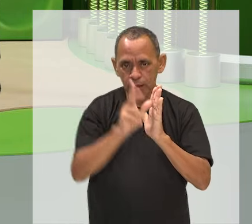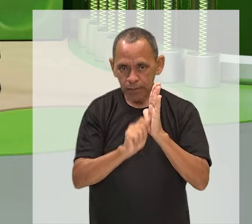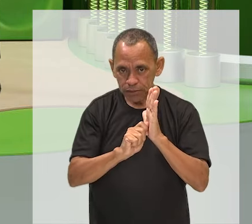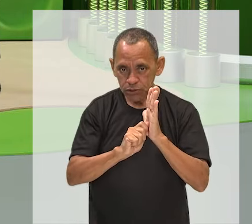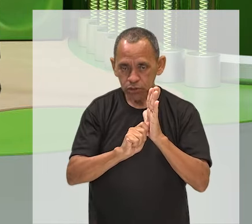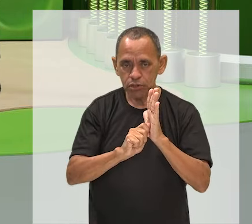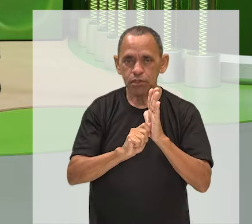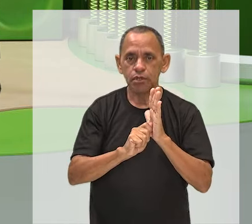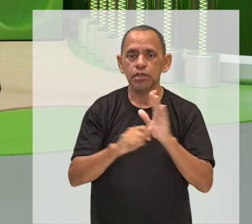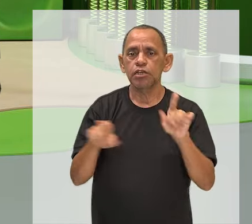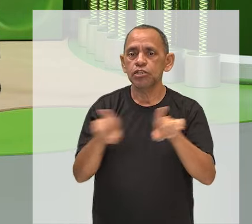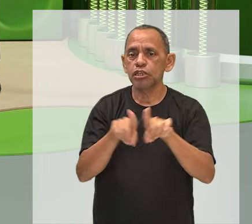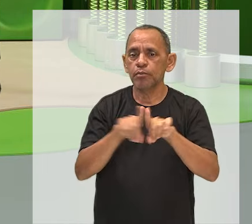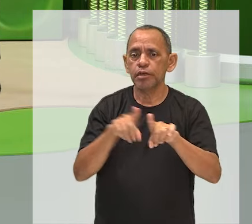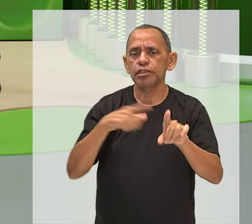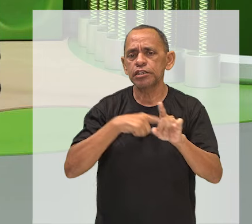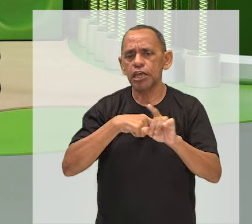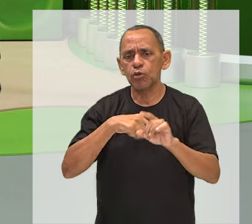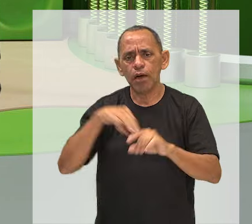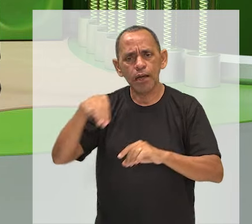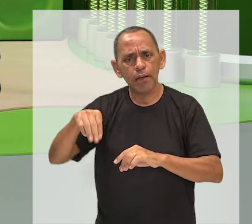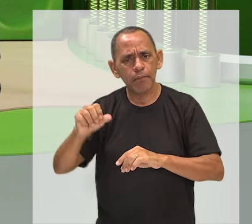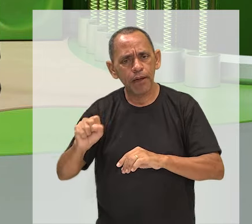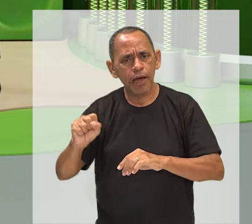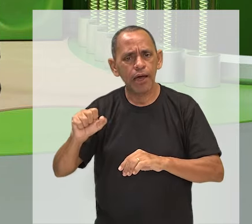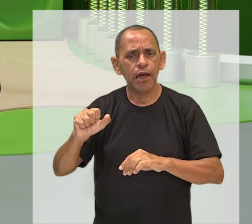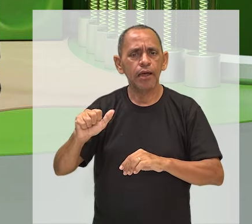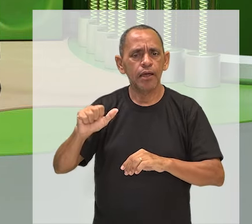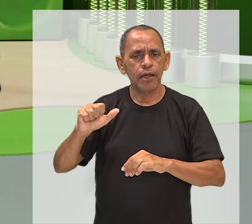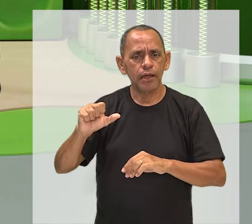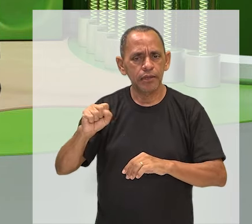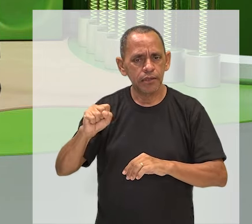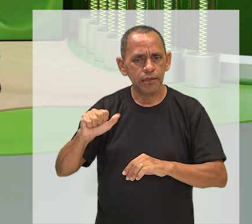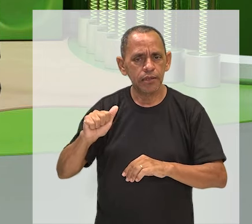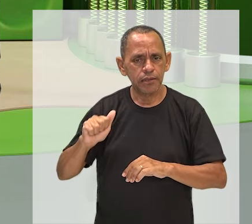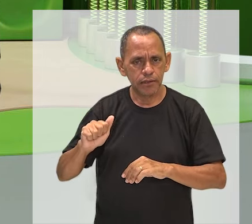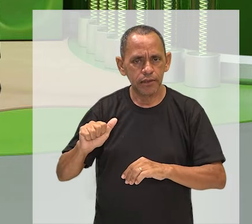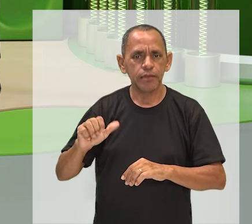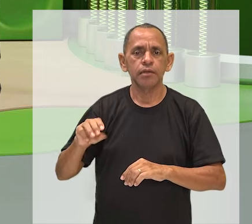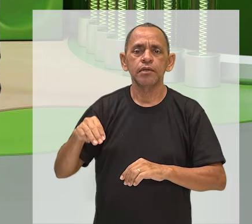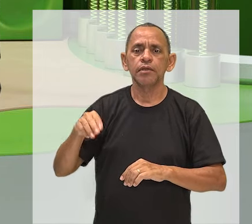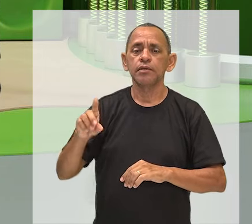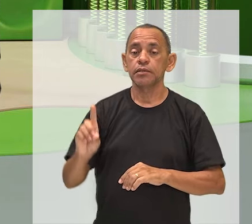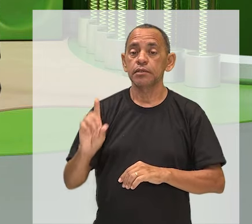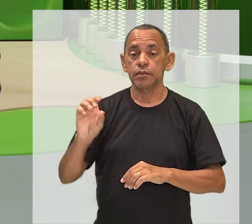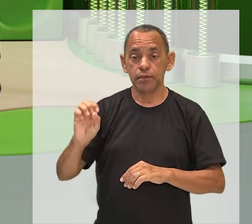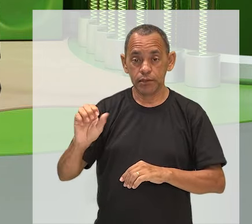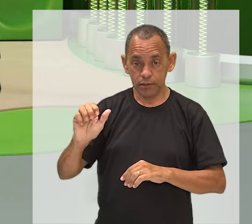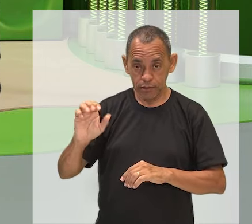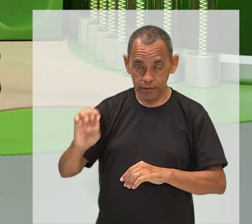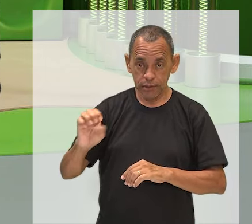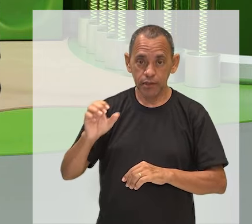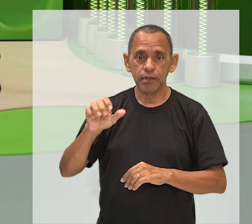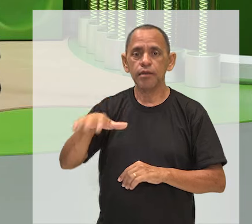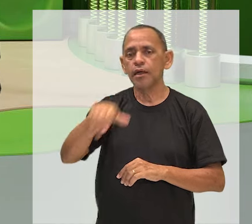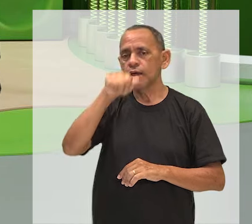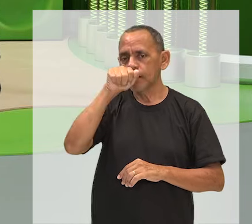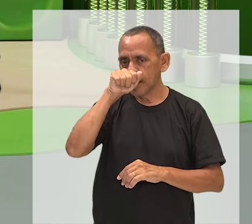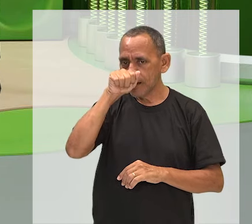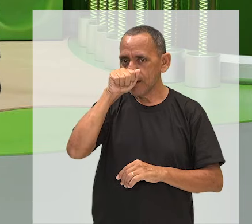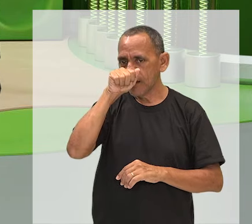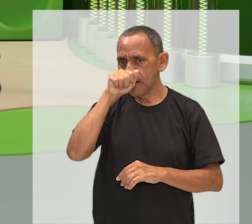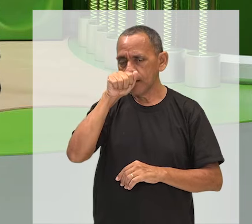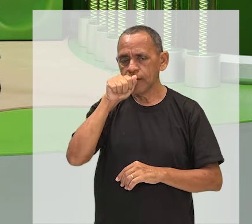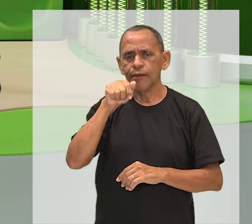Oceano Atlântico. E vai ocorrer uma intensa evaporação, porque essa corrente aí já está bem quente, né? E aí é lá